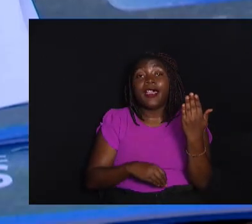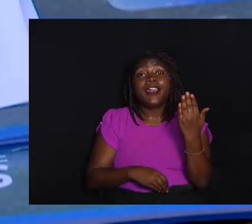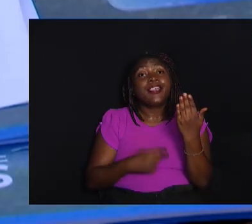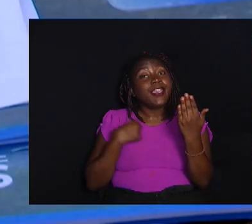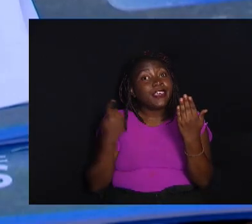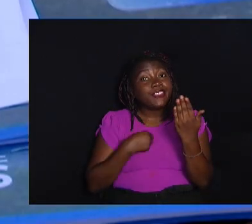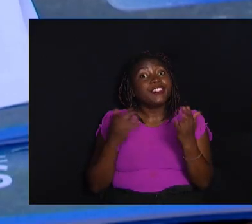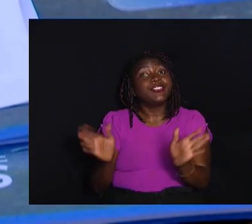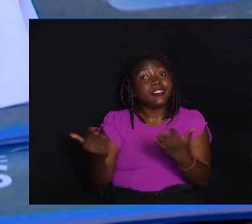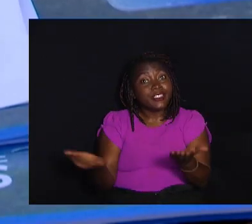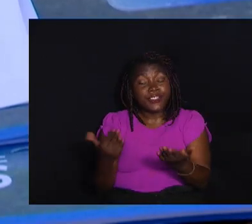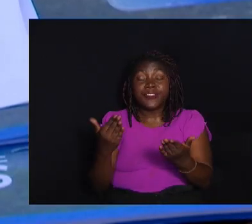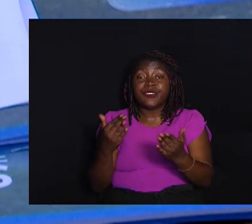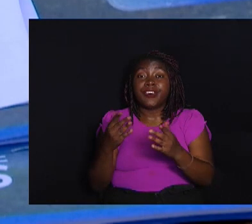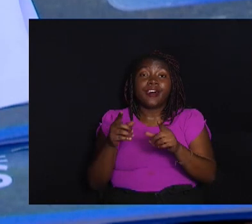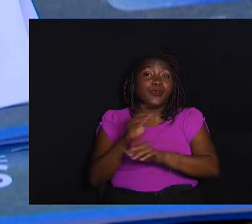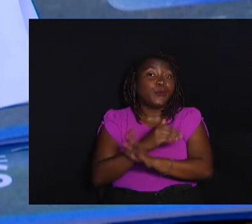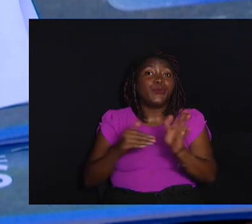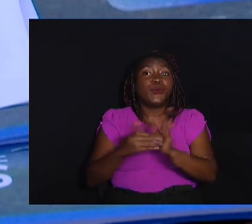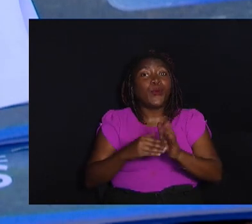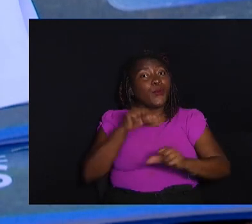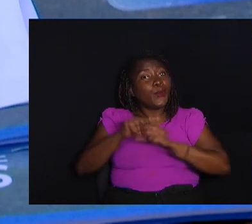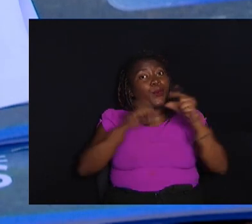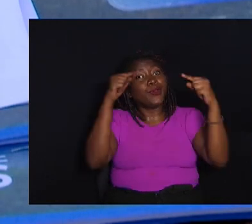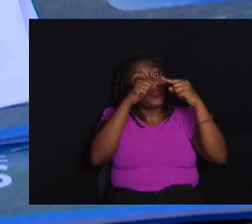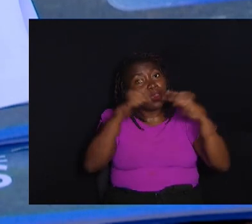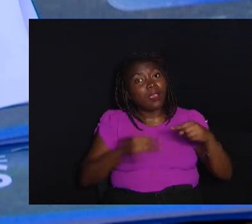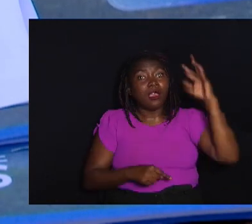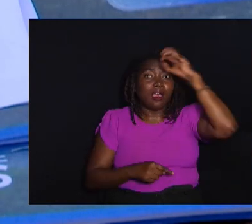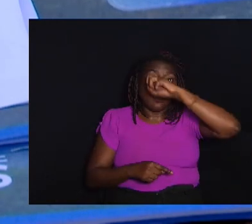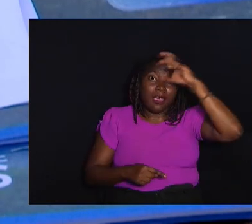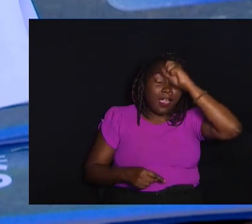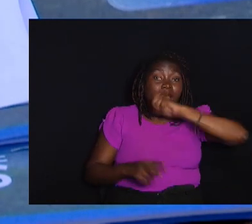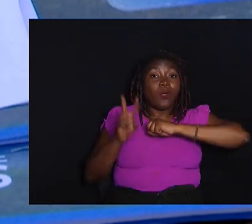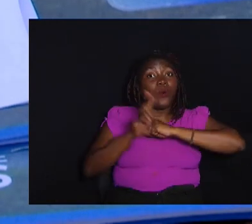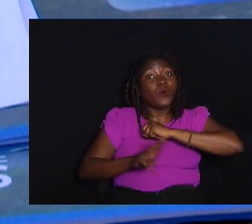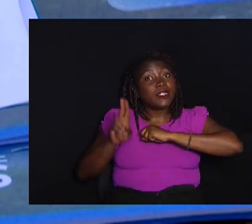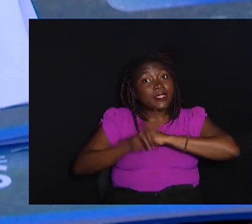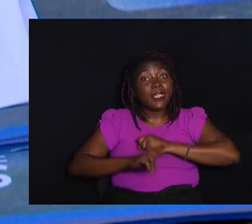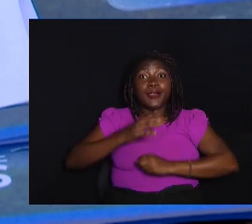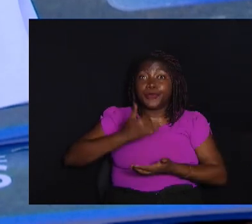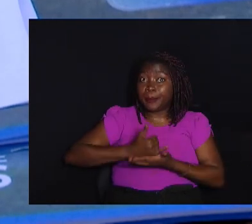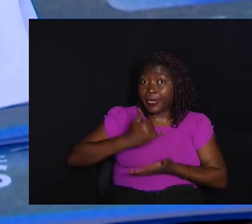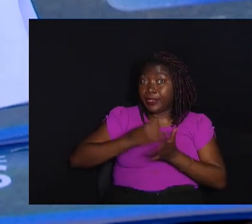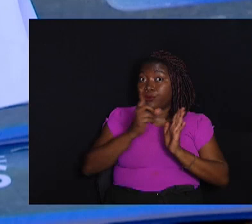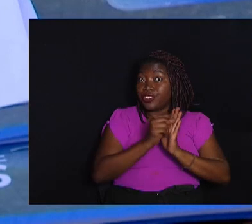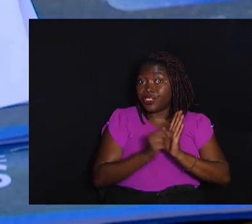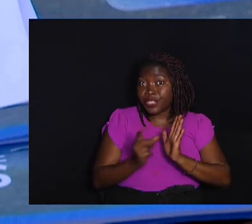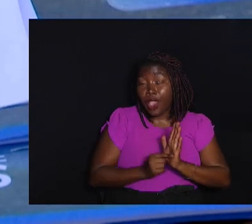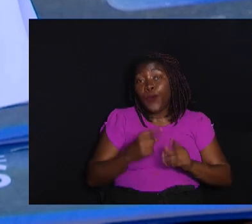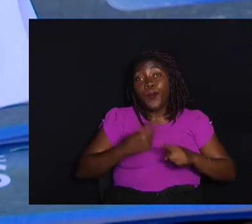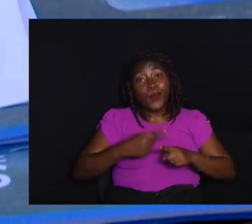incentiva, inclusive, todos a irem se adaptando, irem aprendendo, irem usando o IPTU digital, porque a Prefeitura,